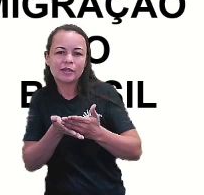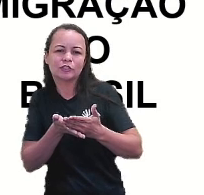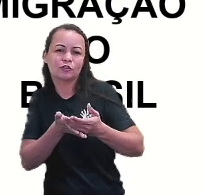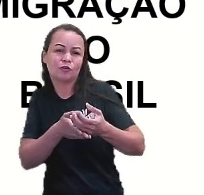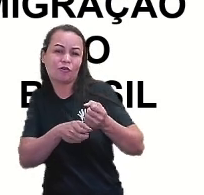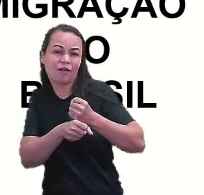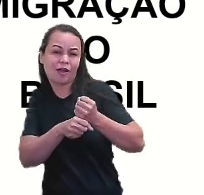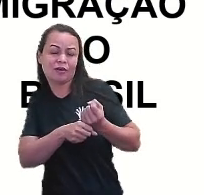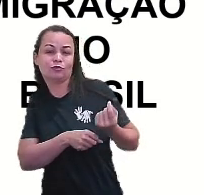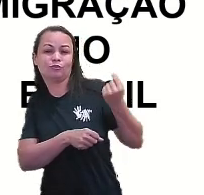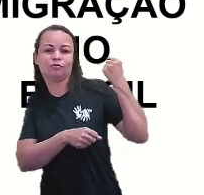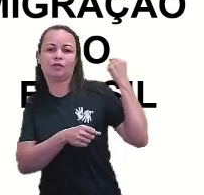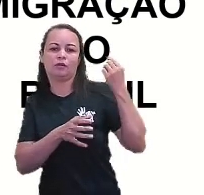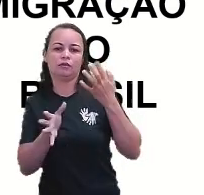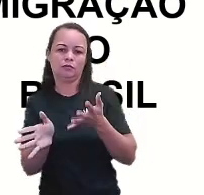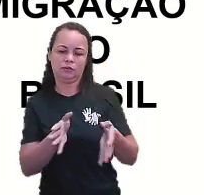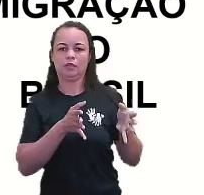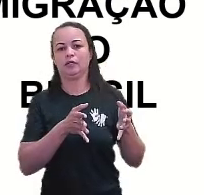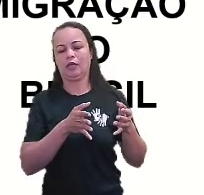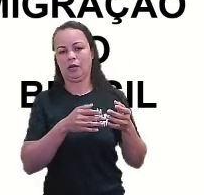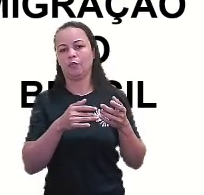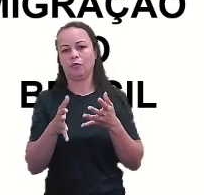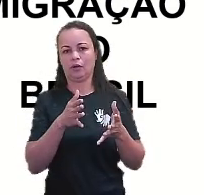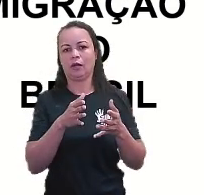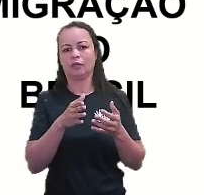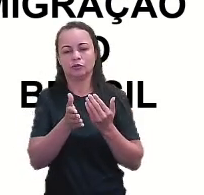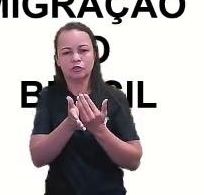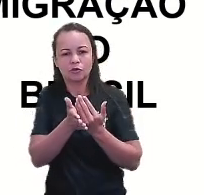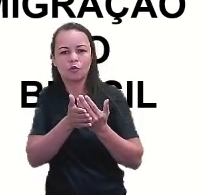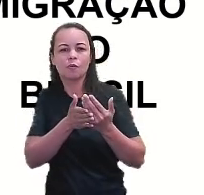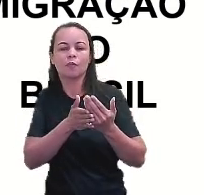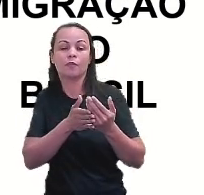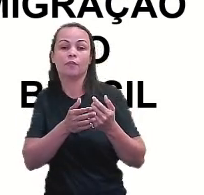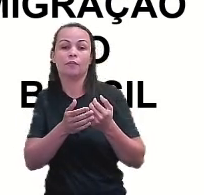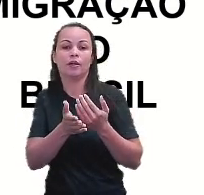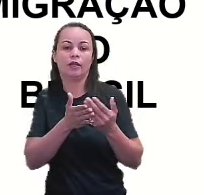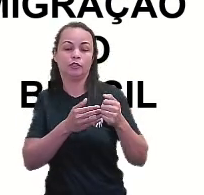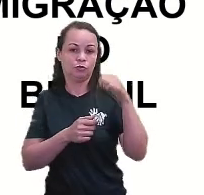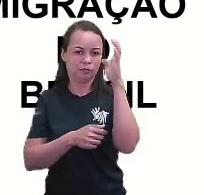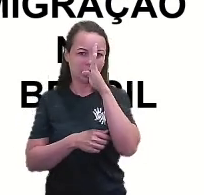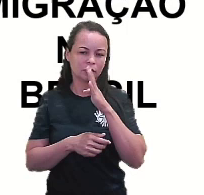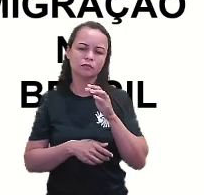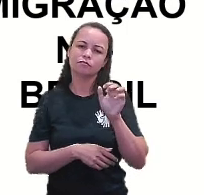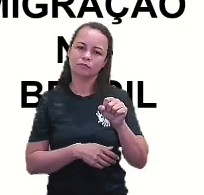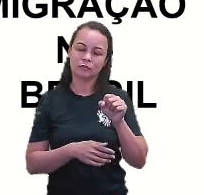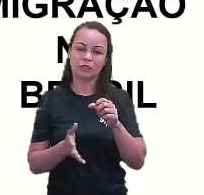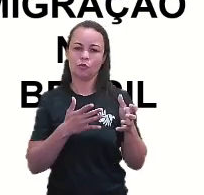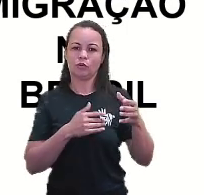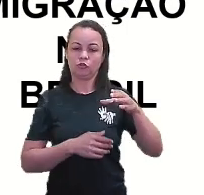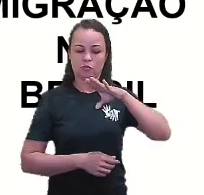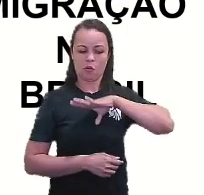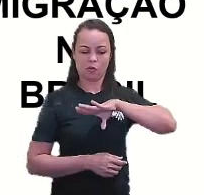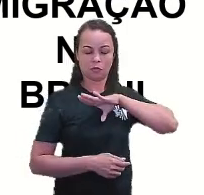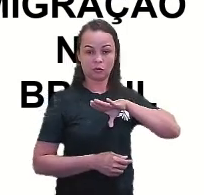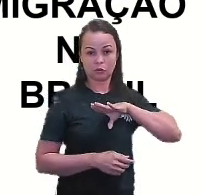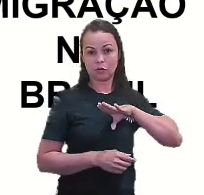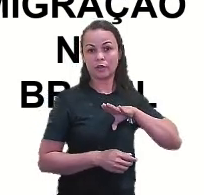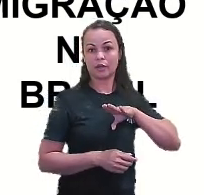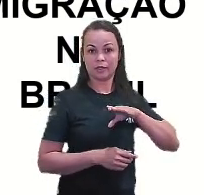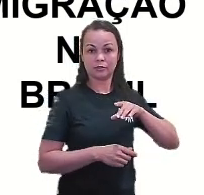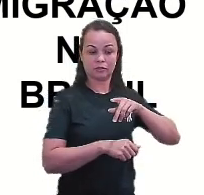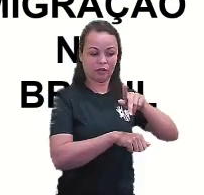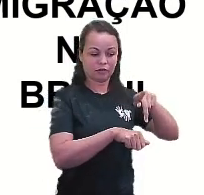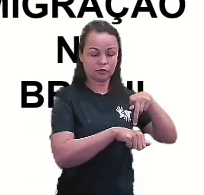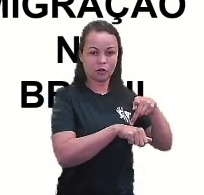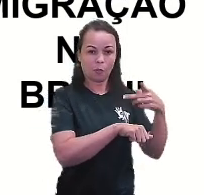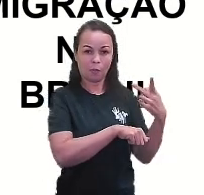do descobrimento. Do descobrimento, sim. A migração começou no descobrimento, quando os portugueses saíram do seu local, mas